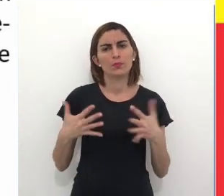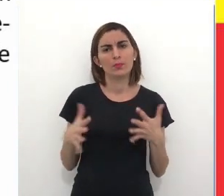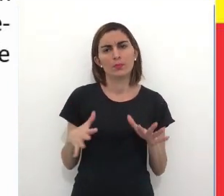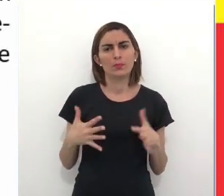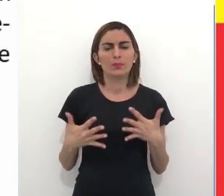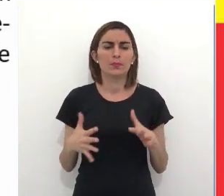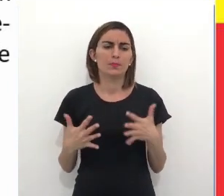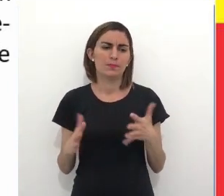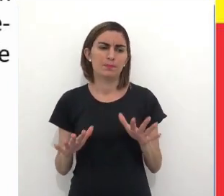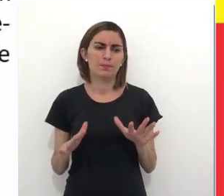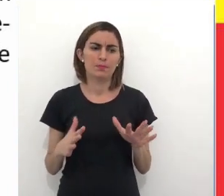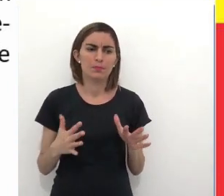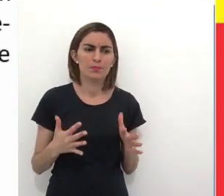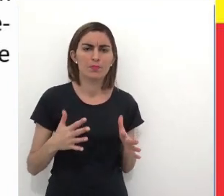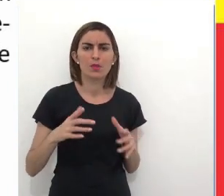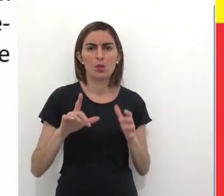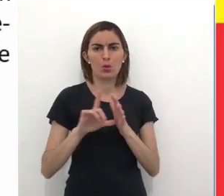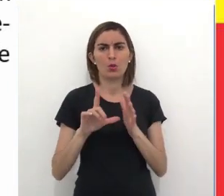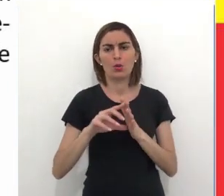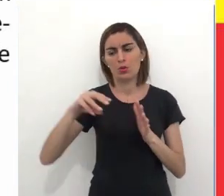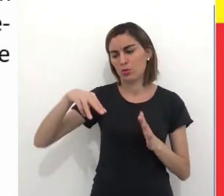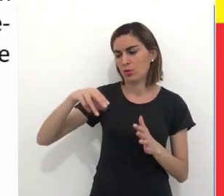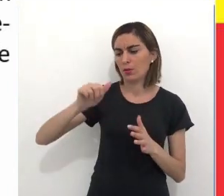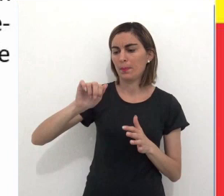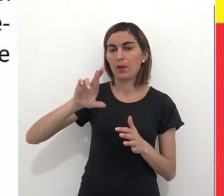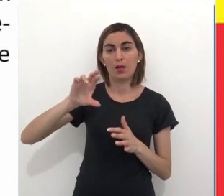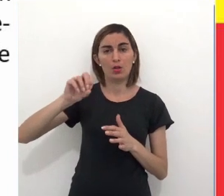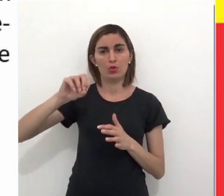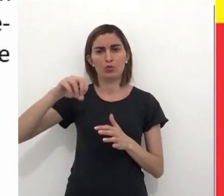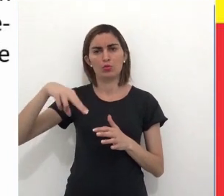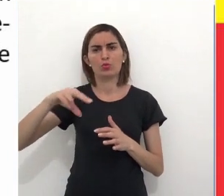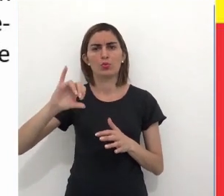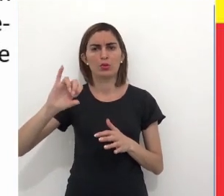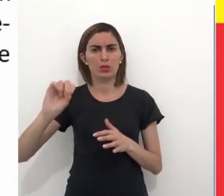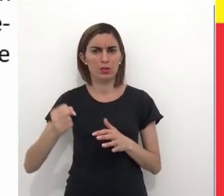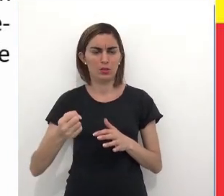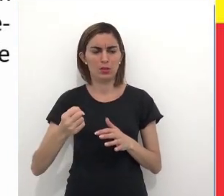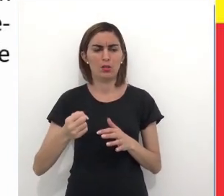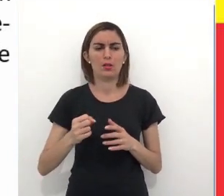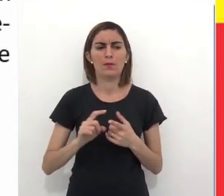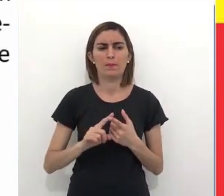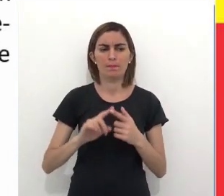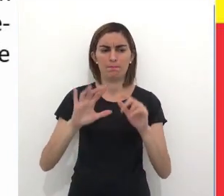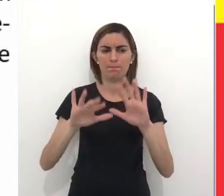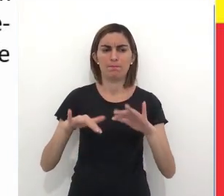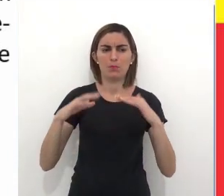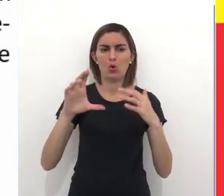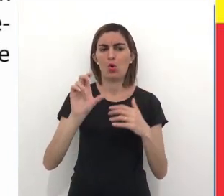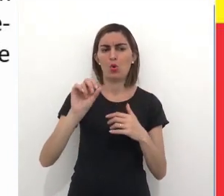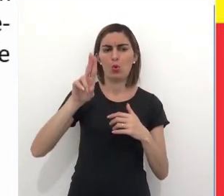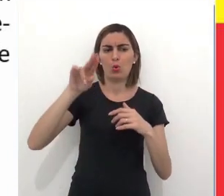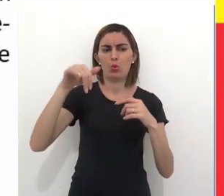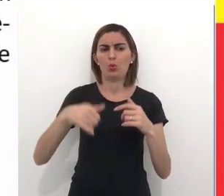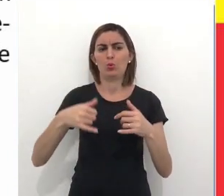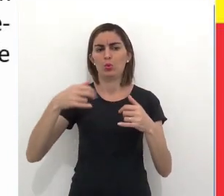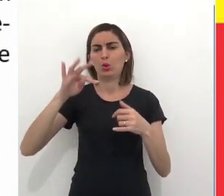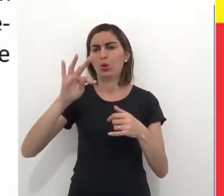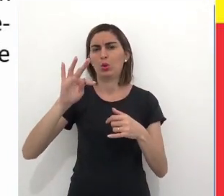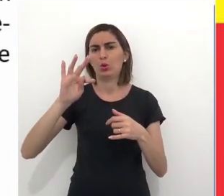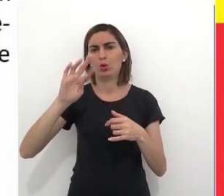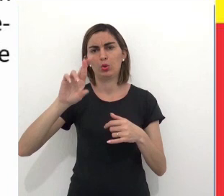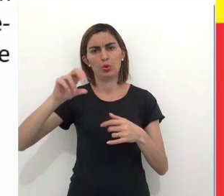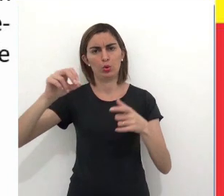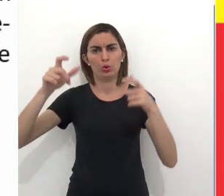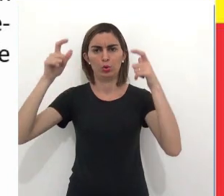em torno na loja maçônica, coluna do trono e do altar. E